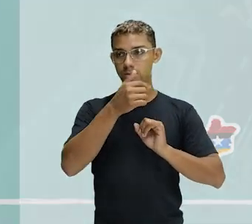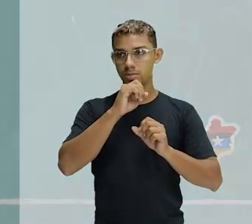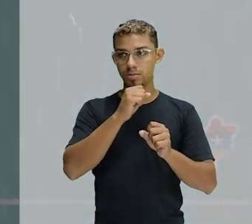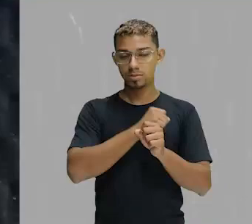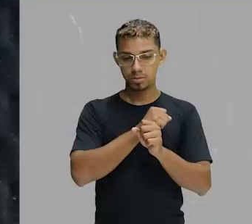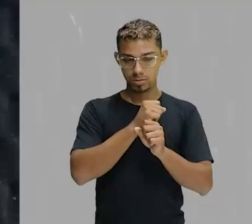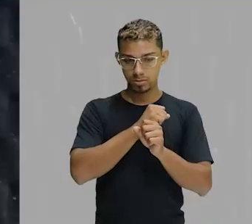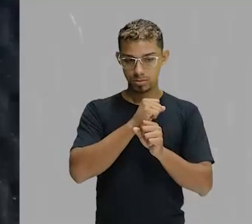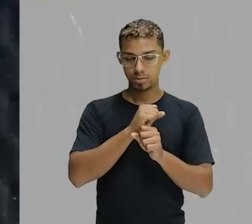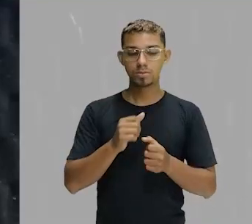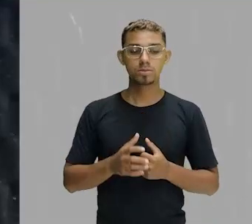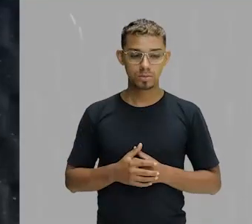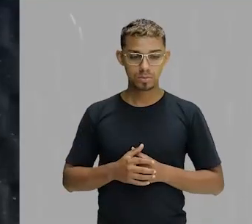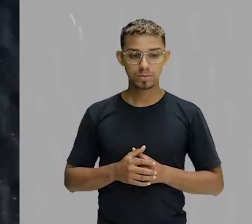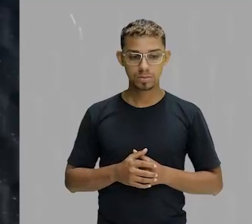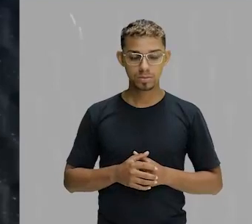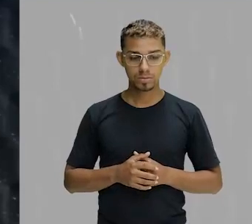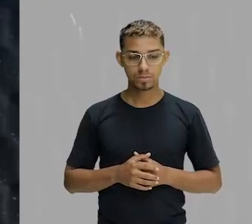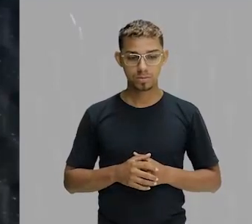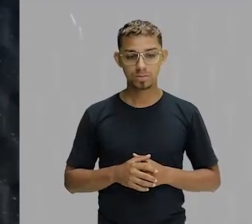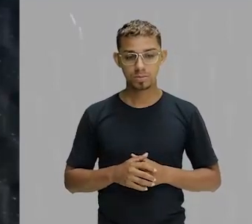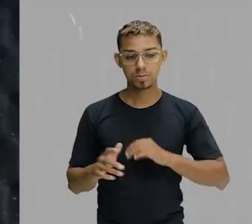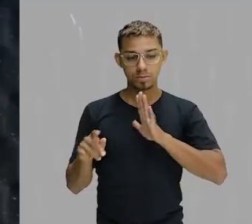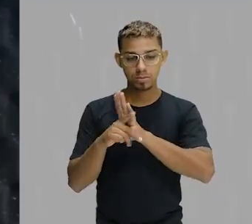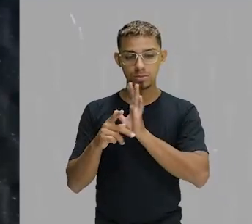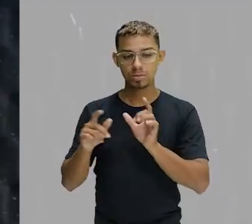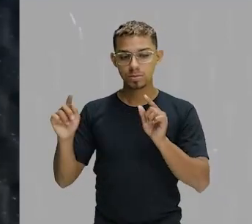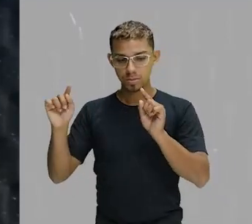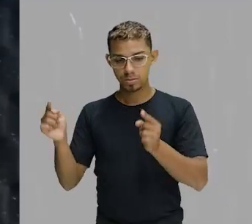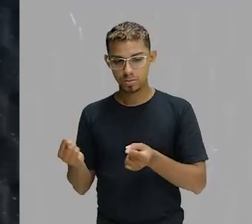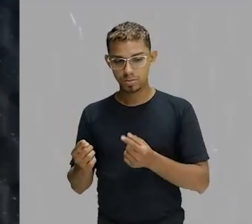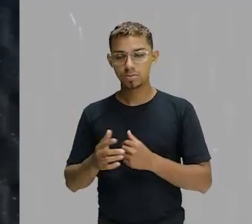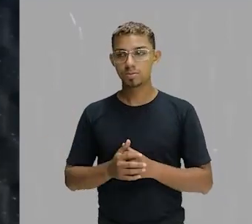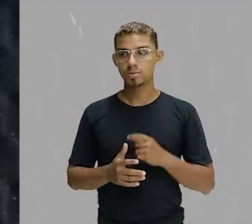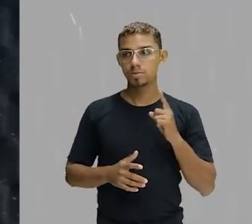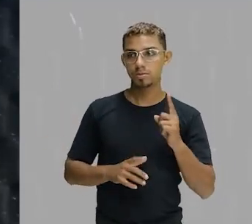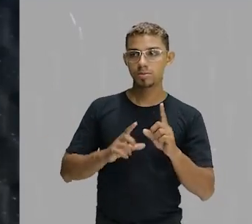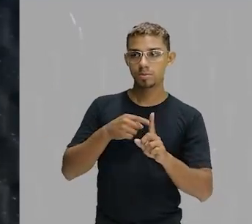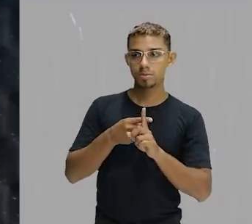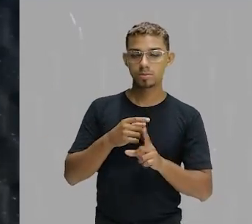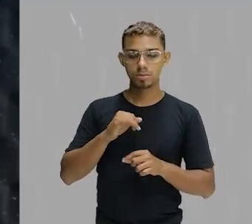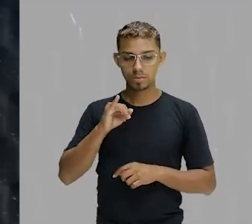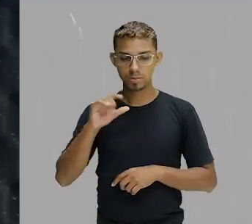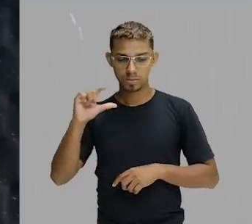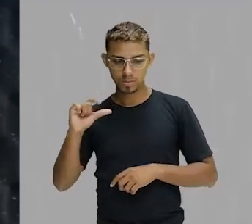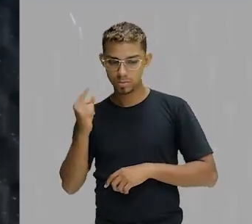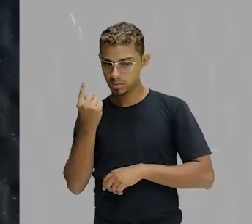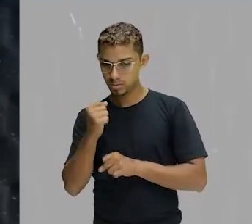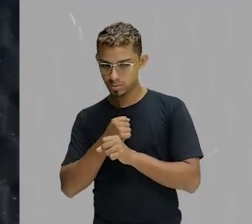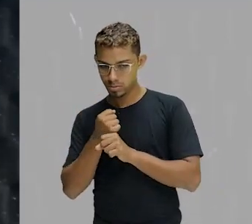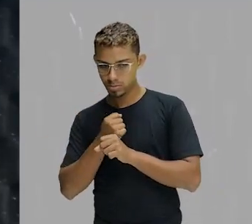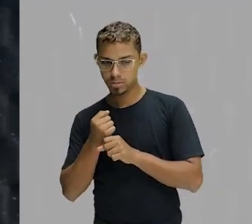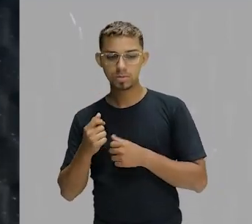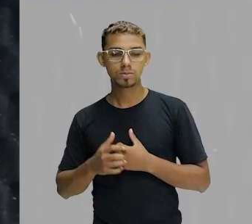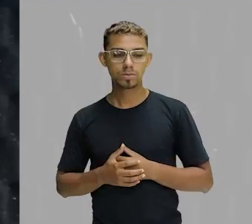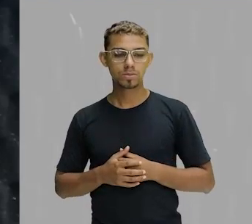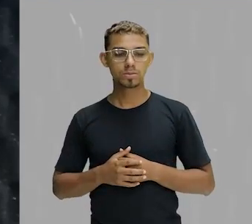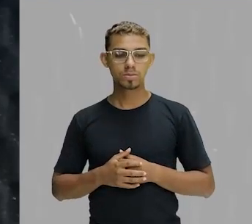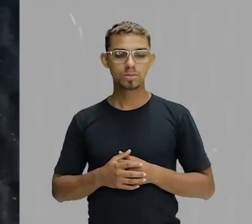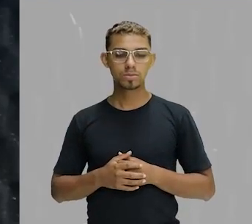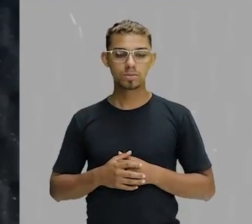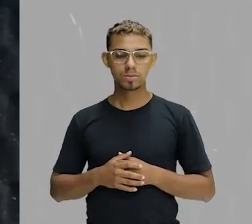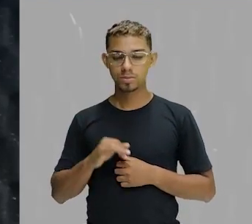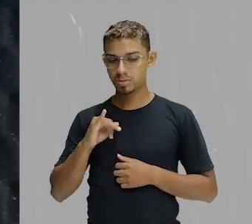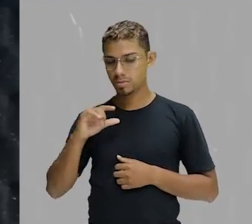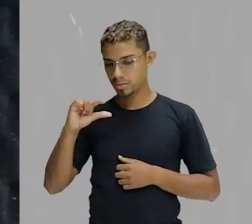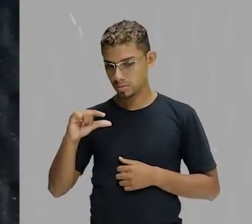seja, o 1 mais I, isso vai corresponder a 1 mais a taxa de 1 ano, 1 mais I, tá? Izinho,